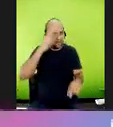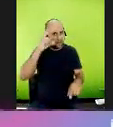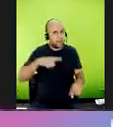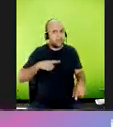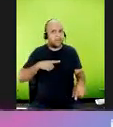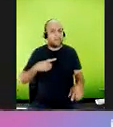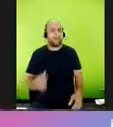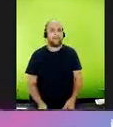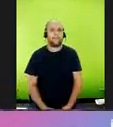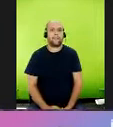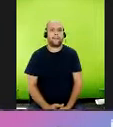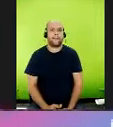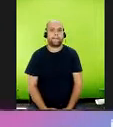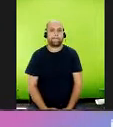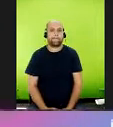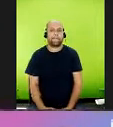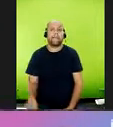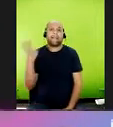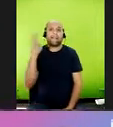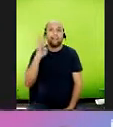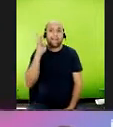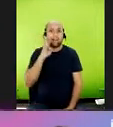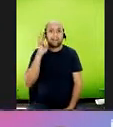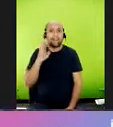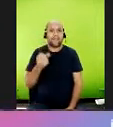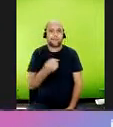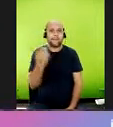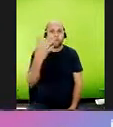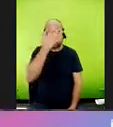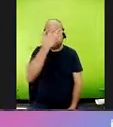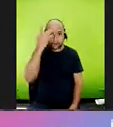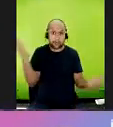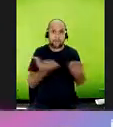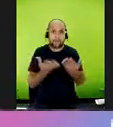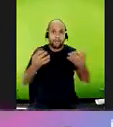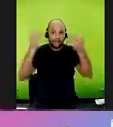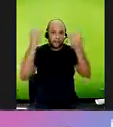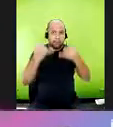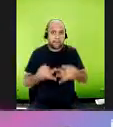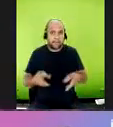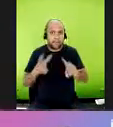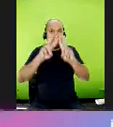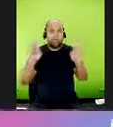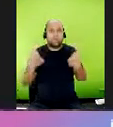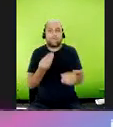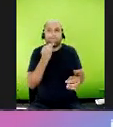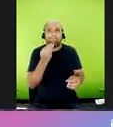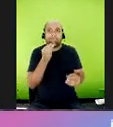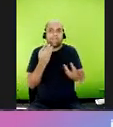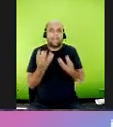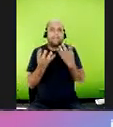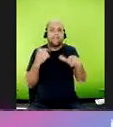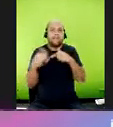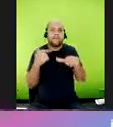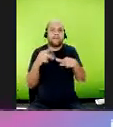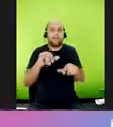ver é muito legal ali tem muitas pessoas agora falando sobre que queriam trabalha na Vale que não sabia que